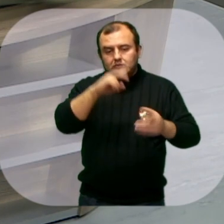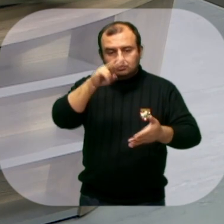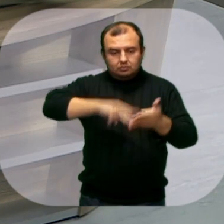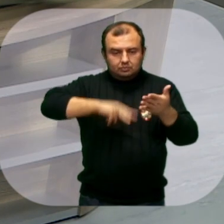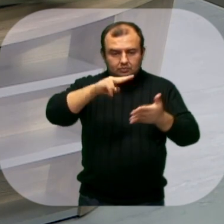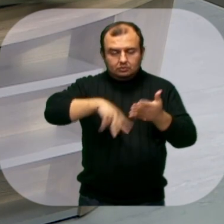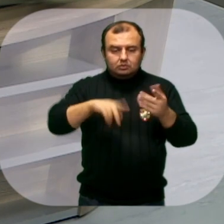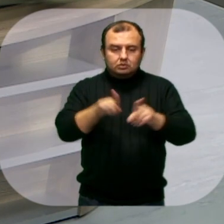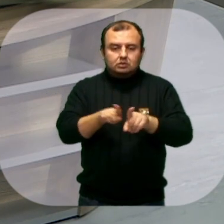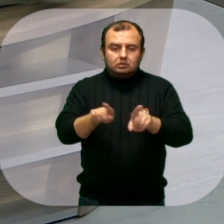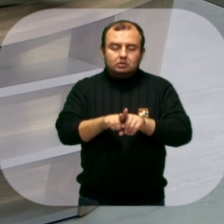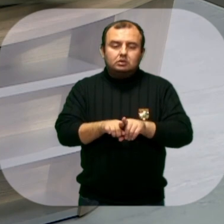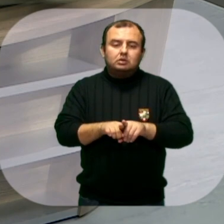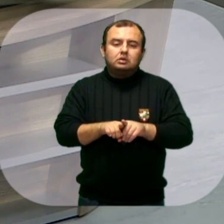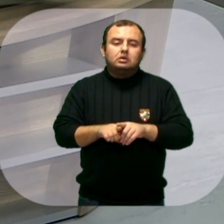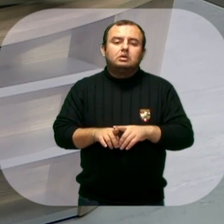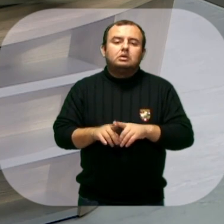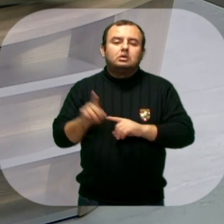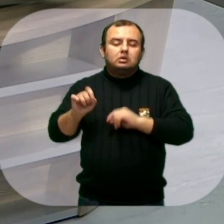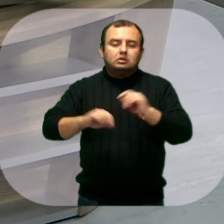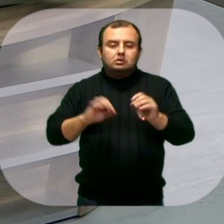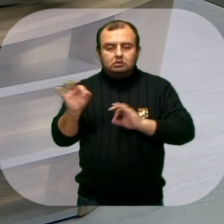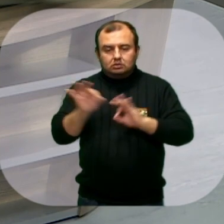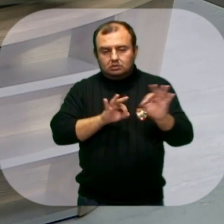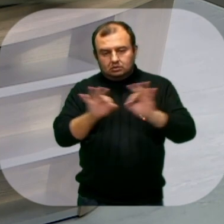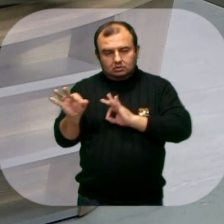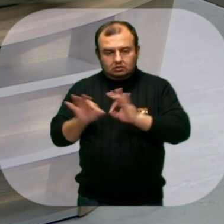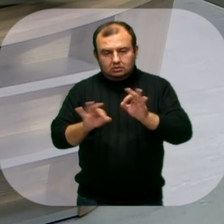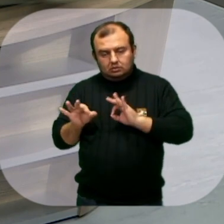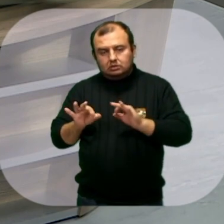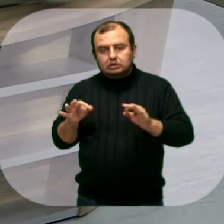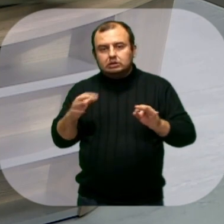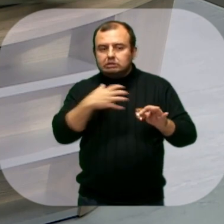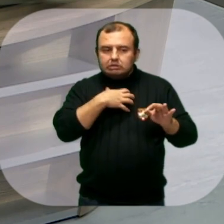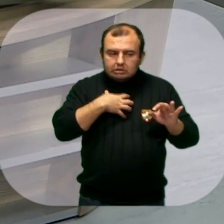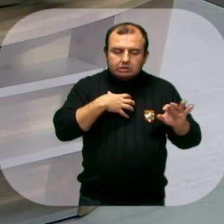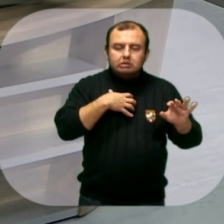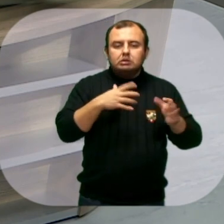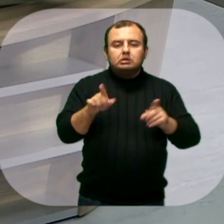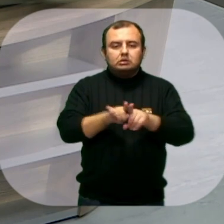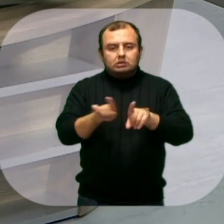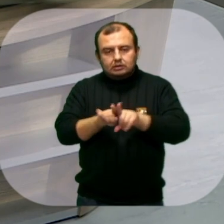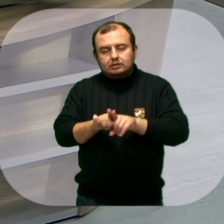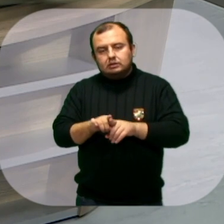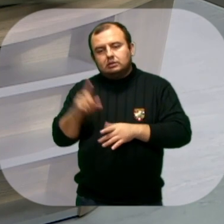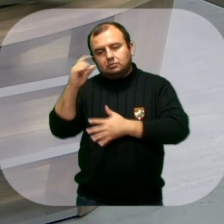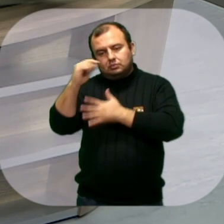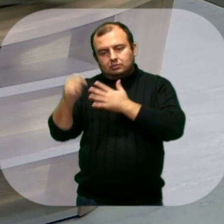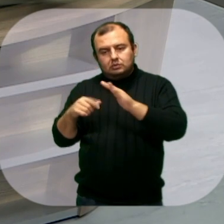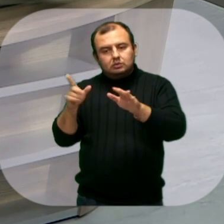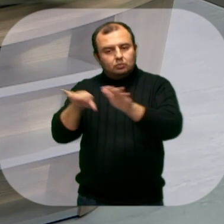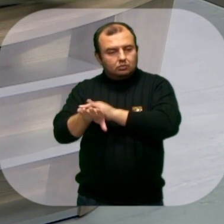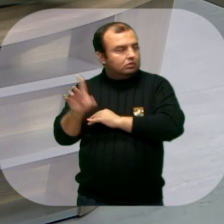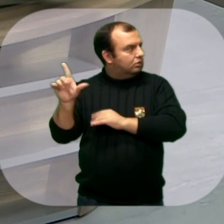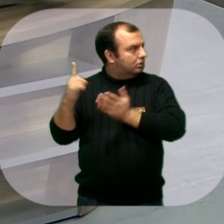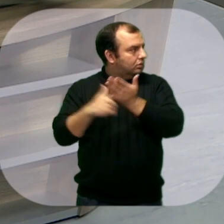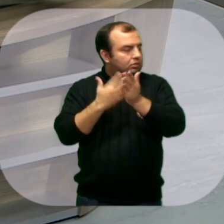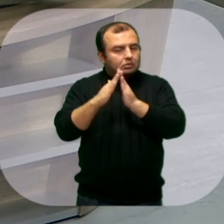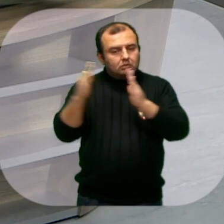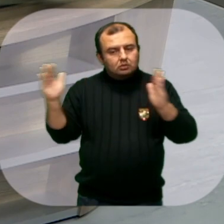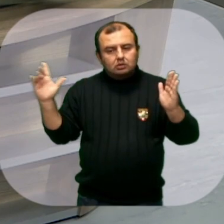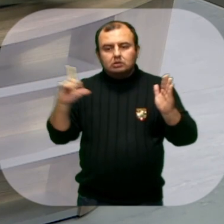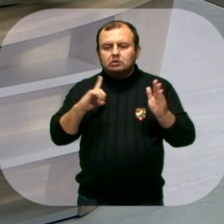leitura também que são mais ajustáveis, são mais sensoriais, vocês também têm um acervo lá? Temos.